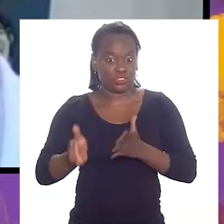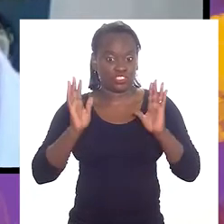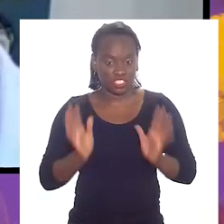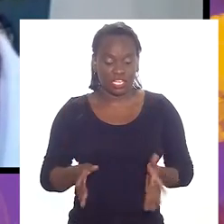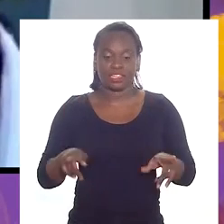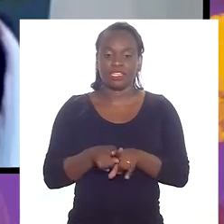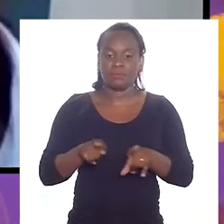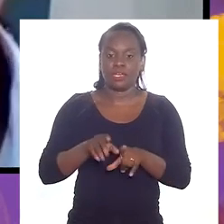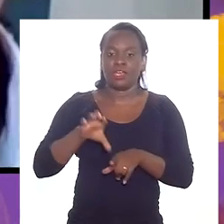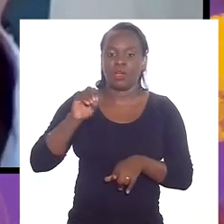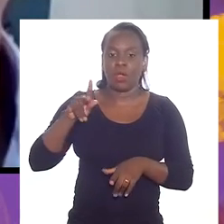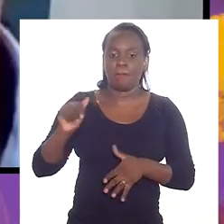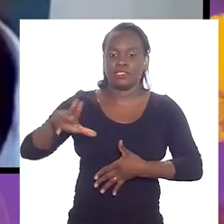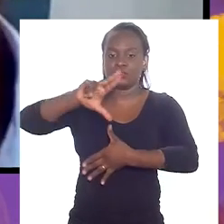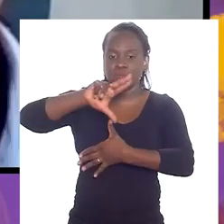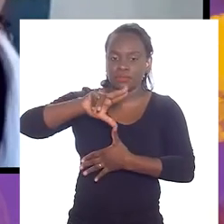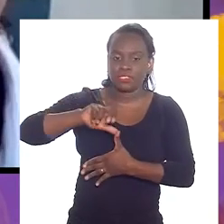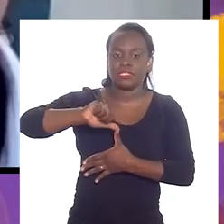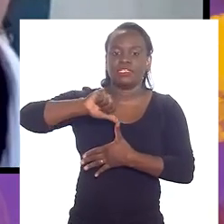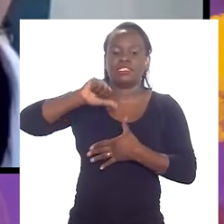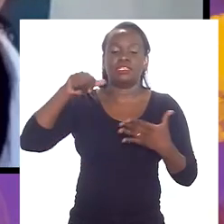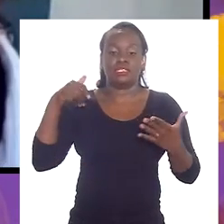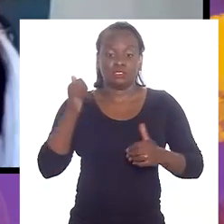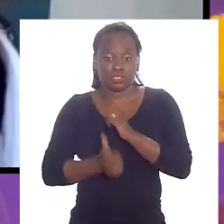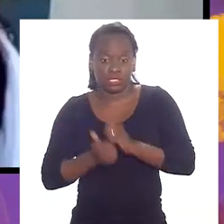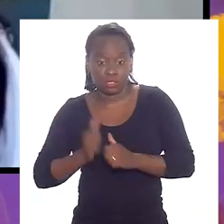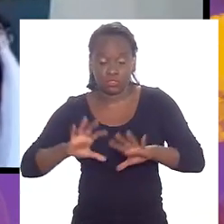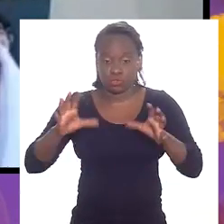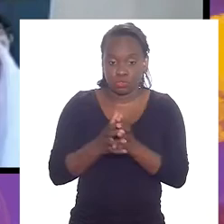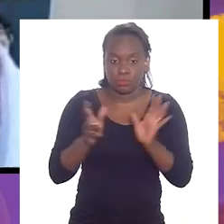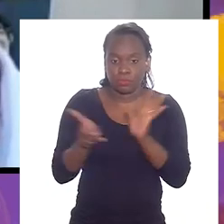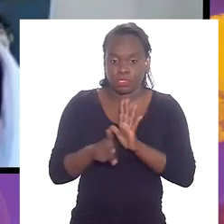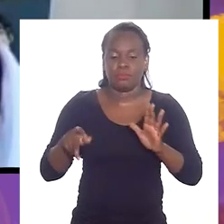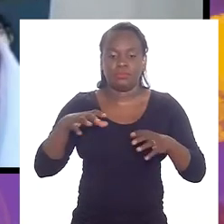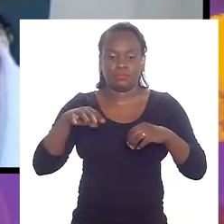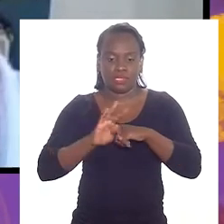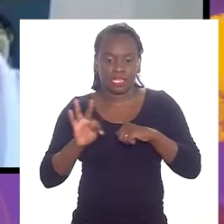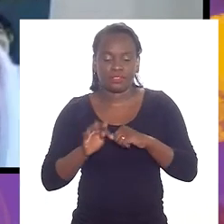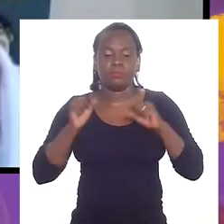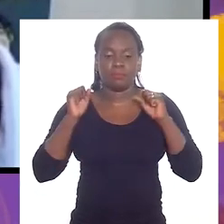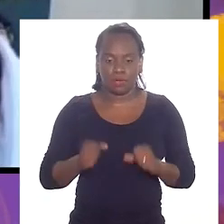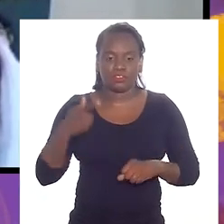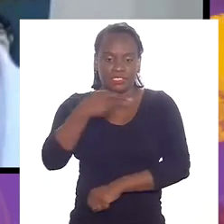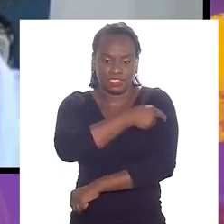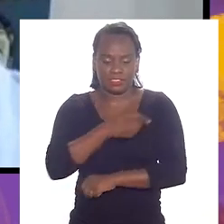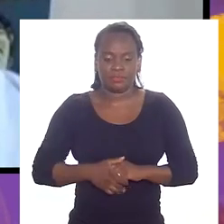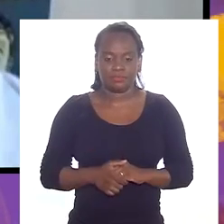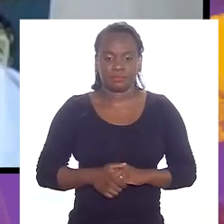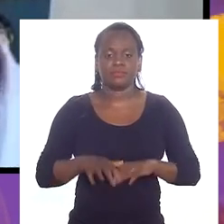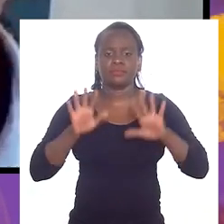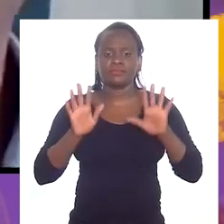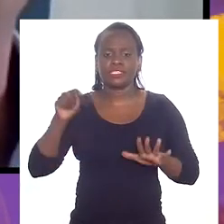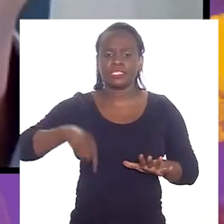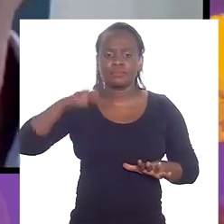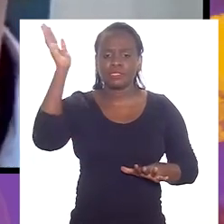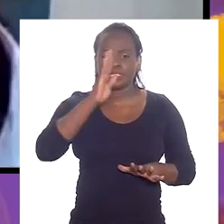já começou EA Copa sul-americana jogadores e membros da comissão técnica possam ser vacinados